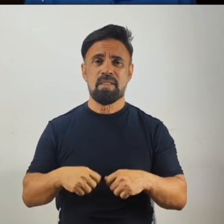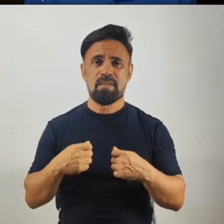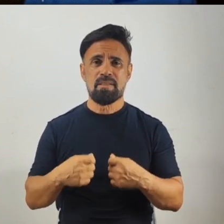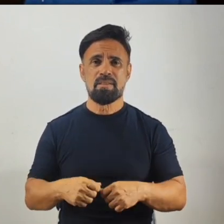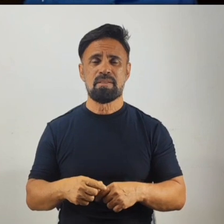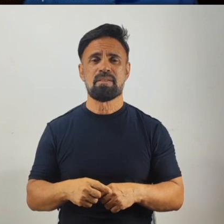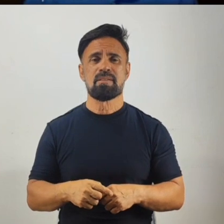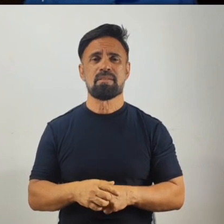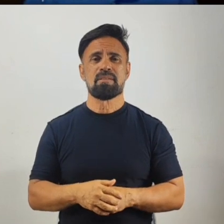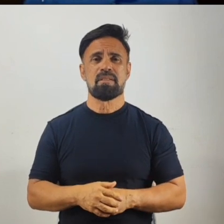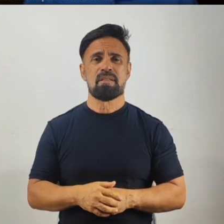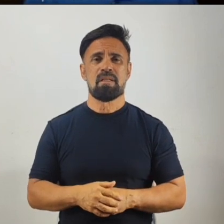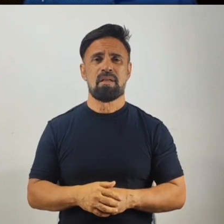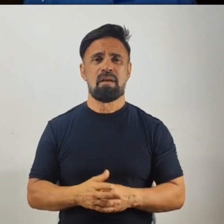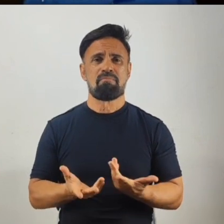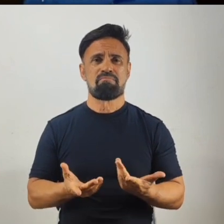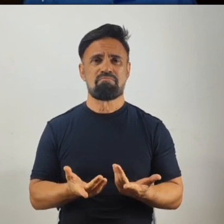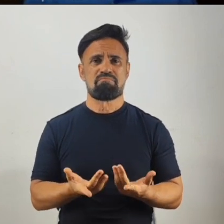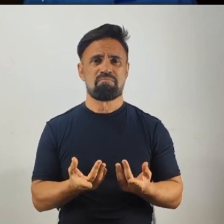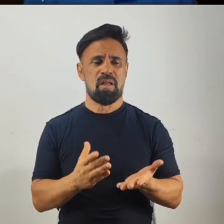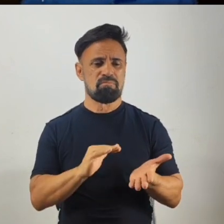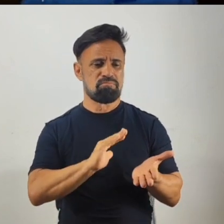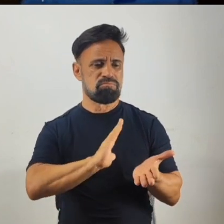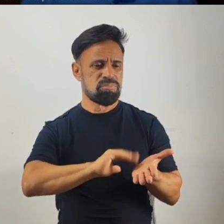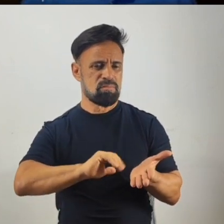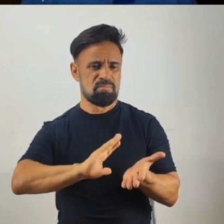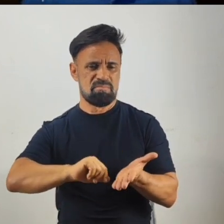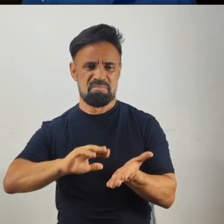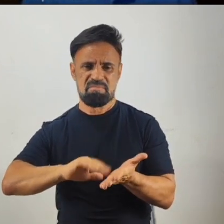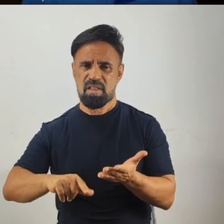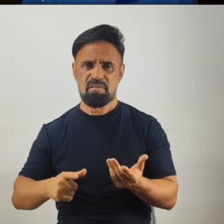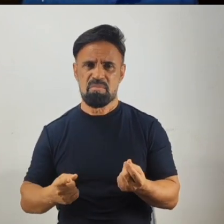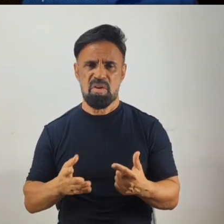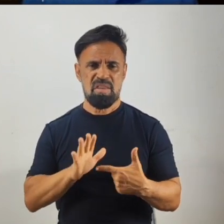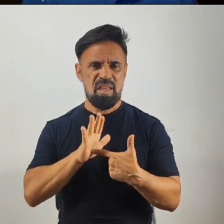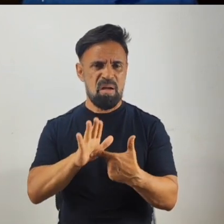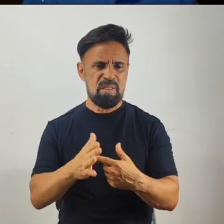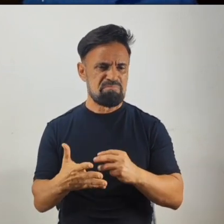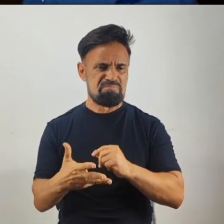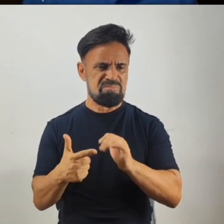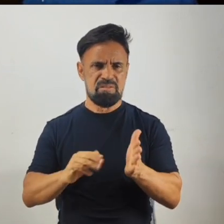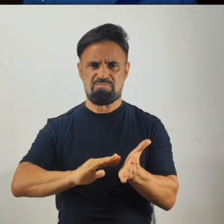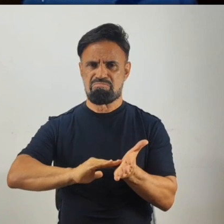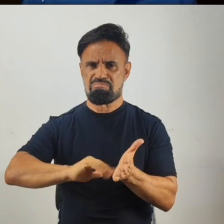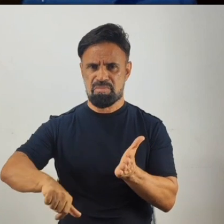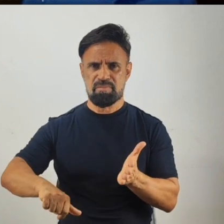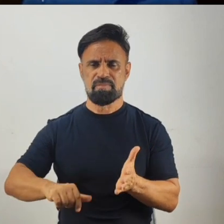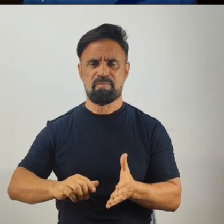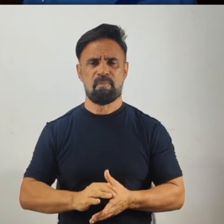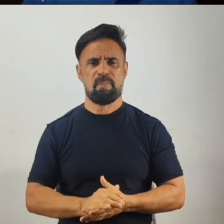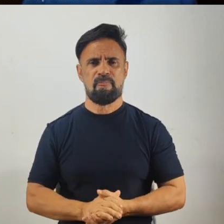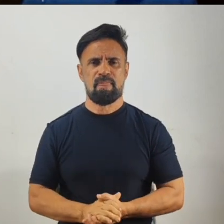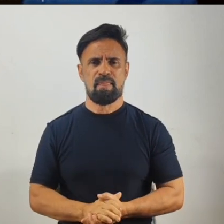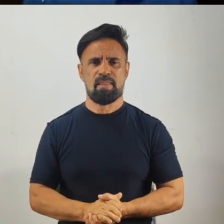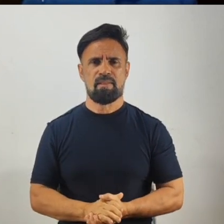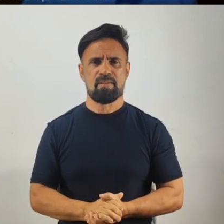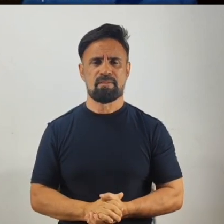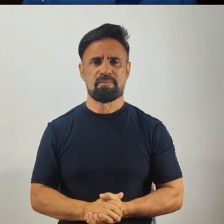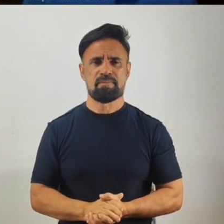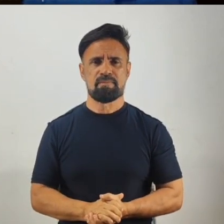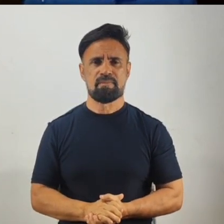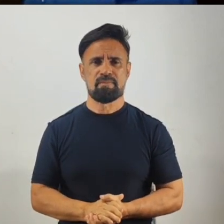e naquilo que precisa ser descartado por não apresentar eficiência,